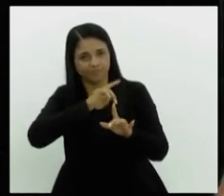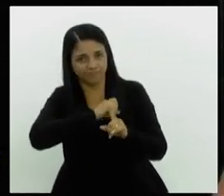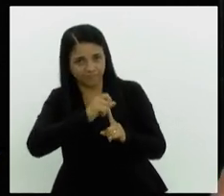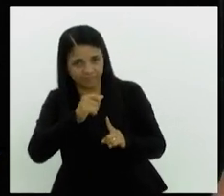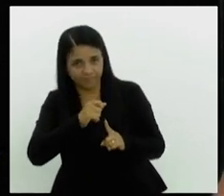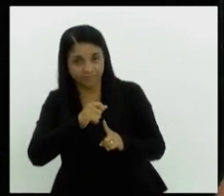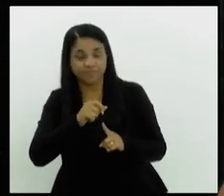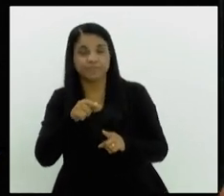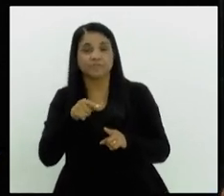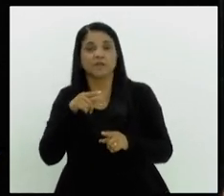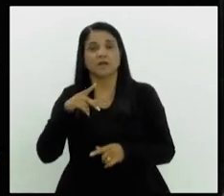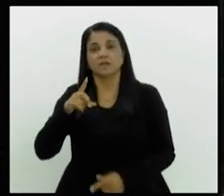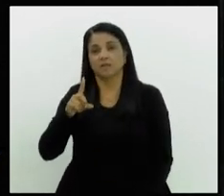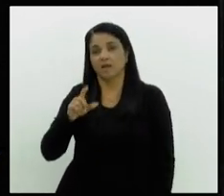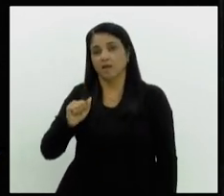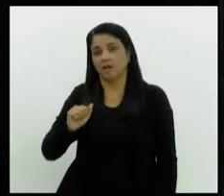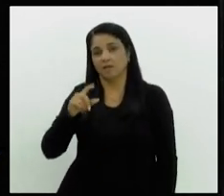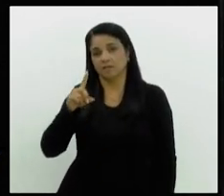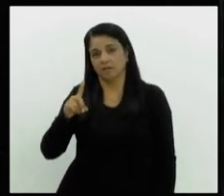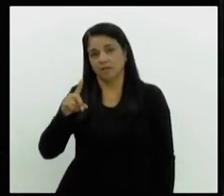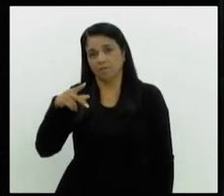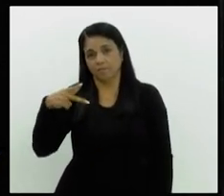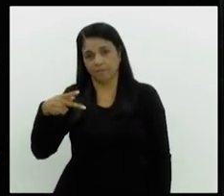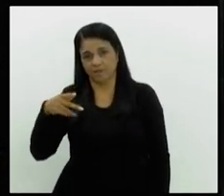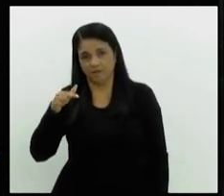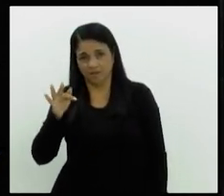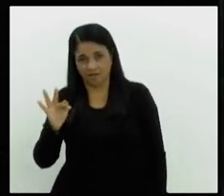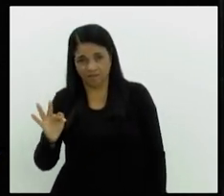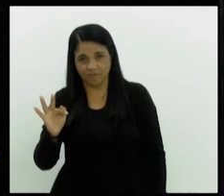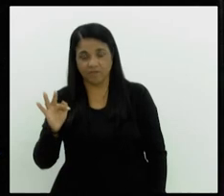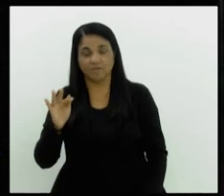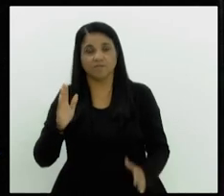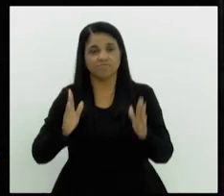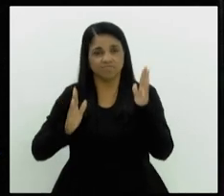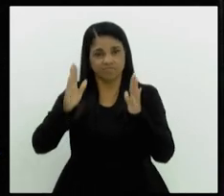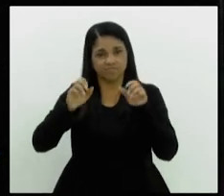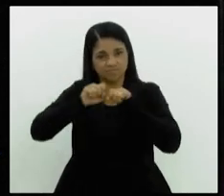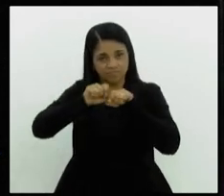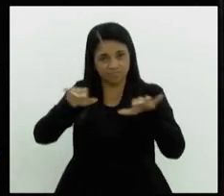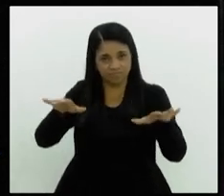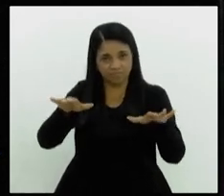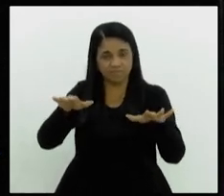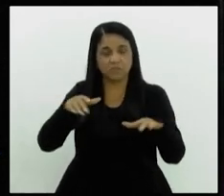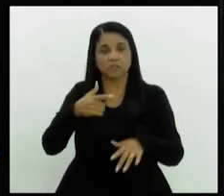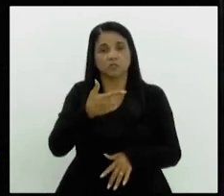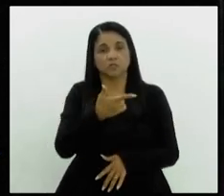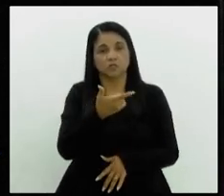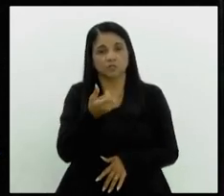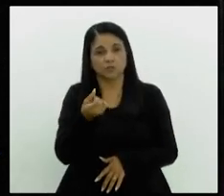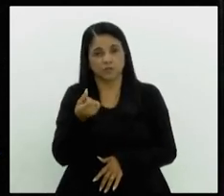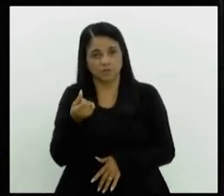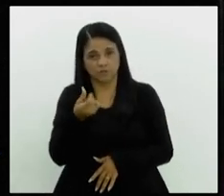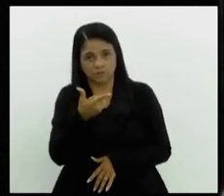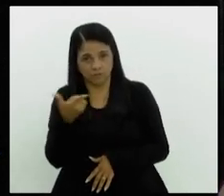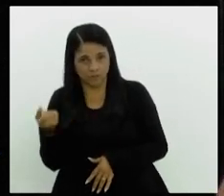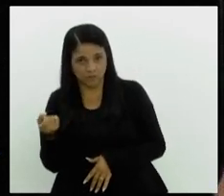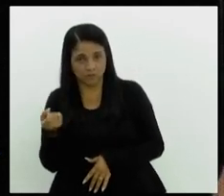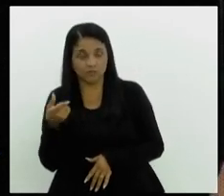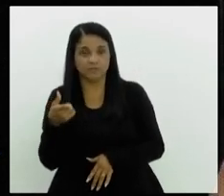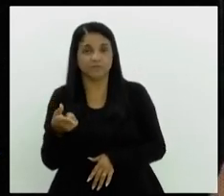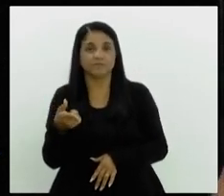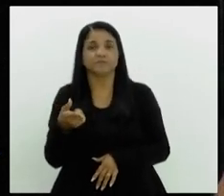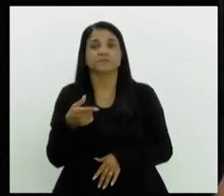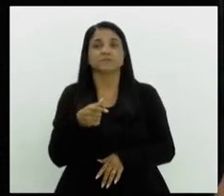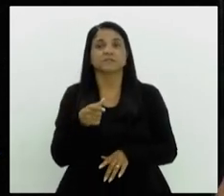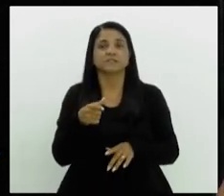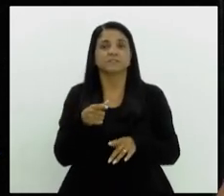É por isso que a DPF, ela vem no auge da pandemia no ano de 2020. Porque se não fosse